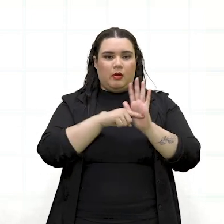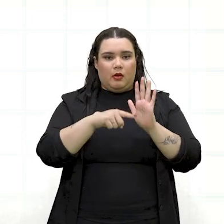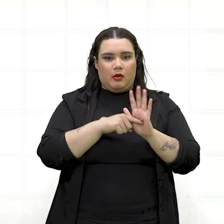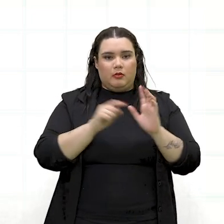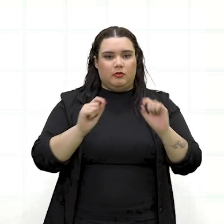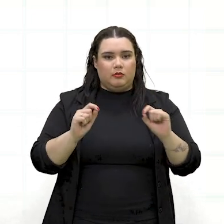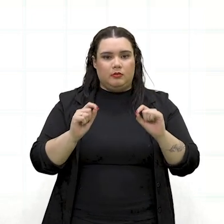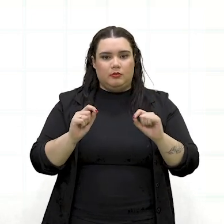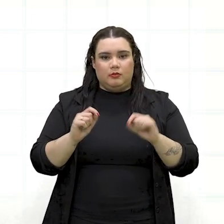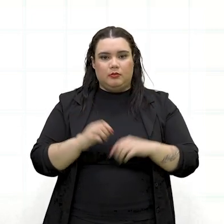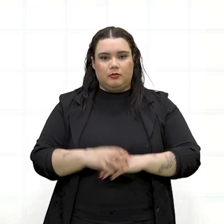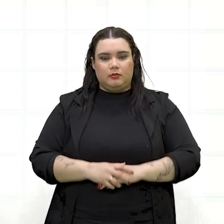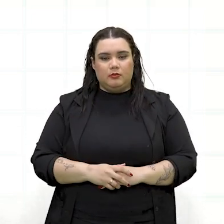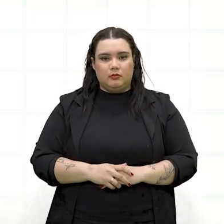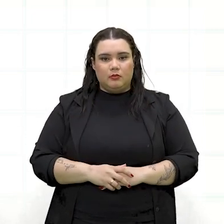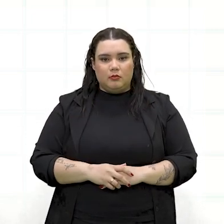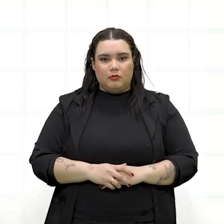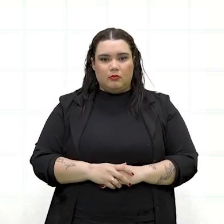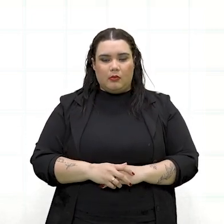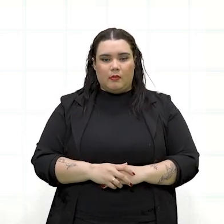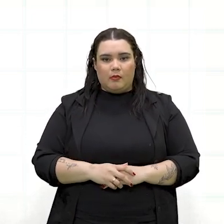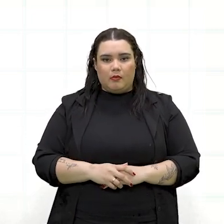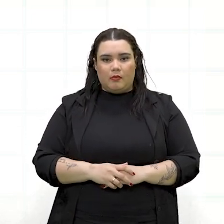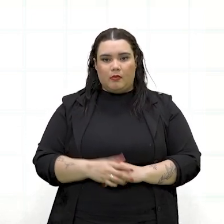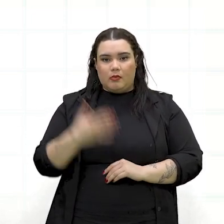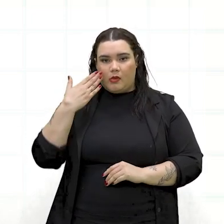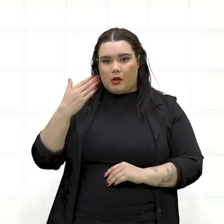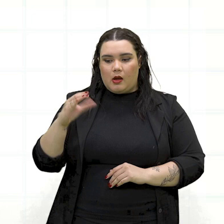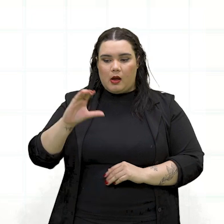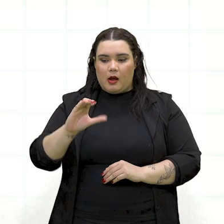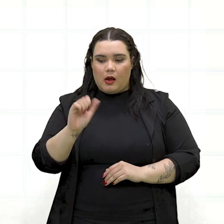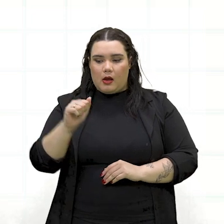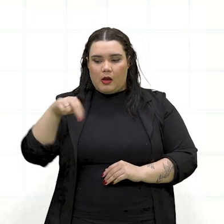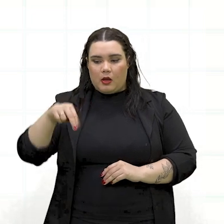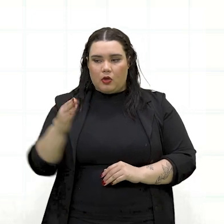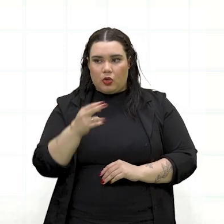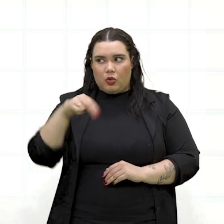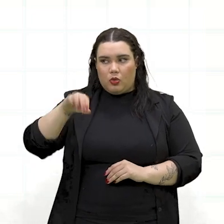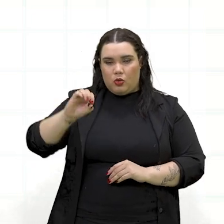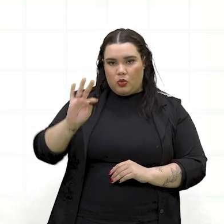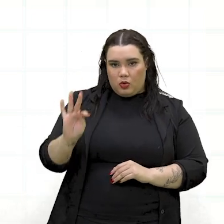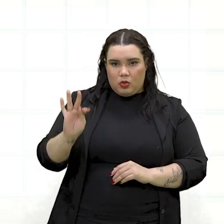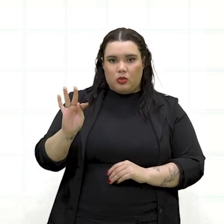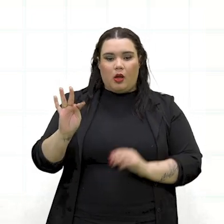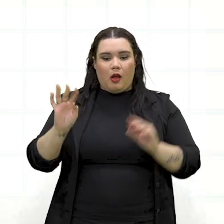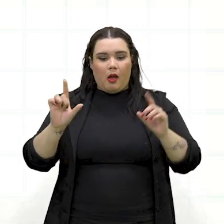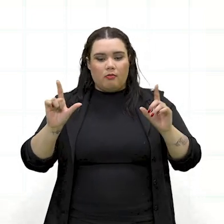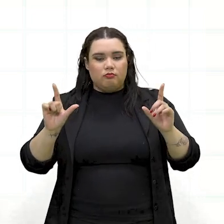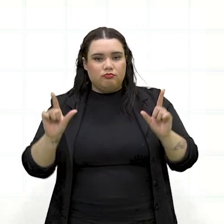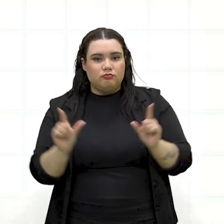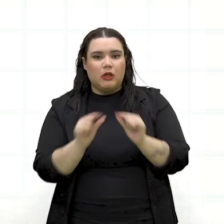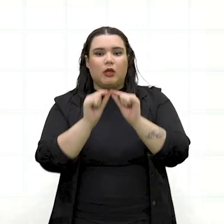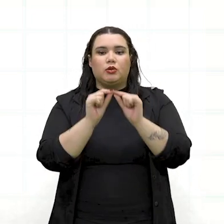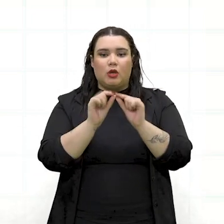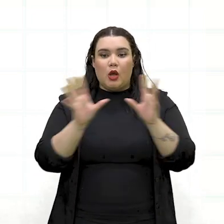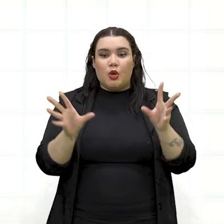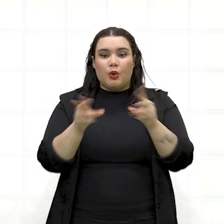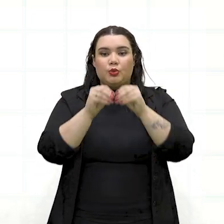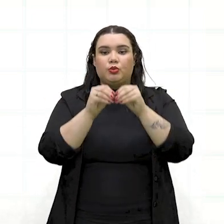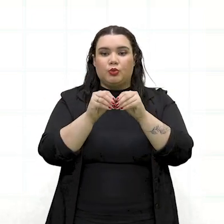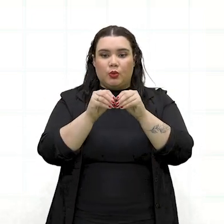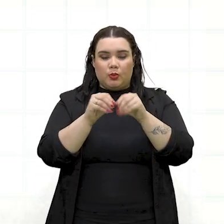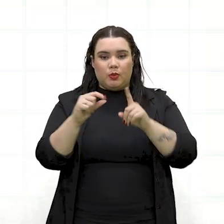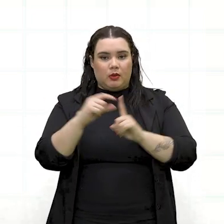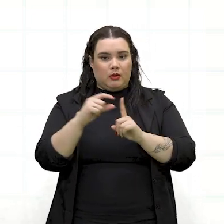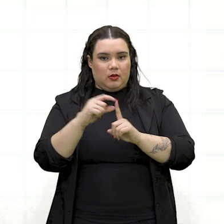palavra cannot, ok? Cannot, certo? Aí, o que a gente faz na língua inglesa? A